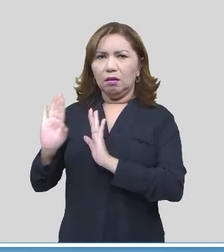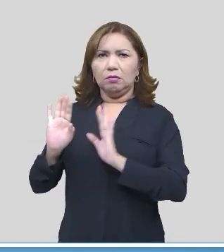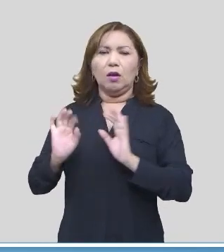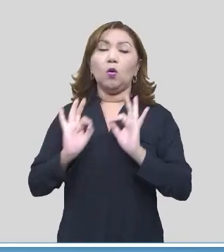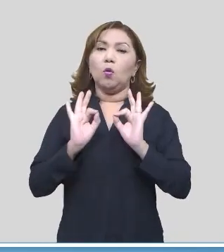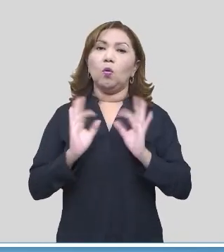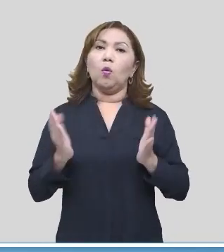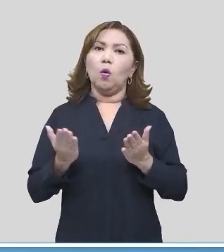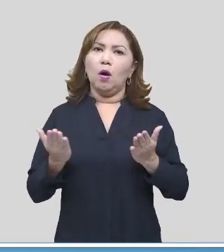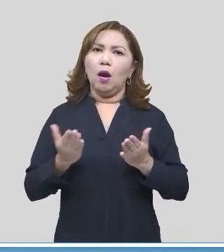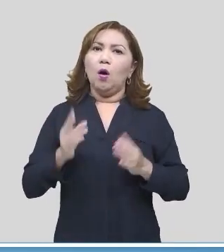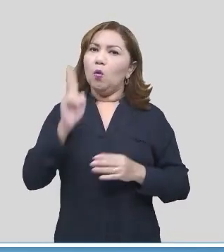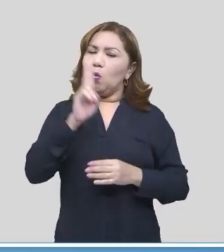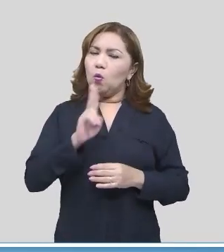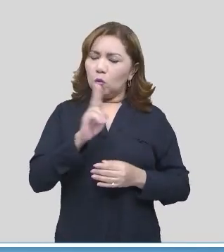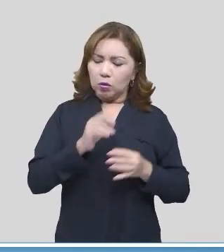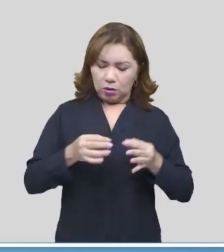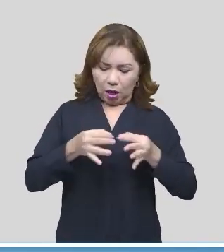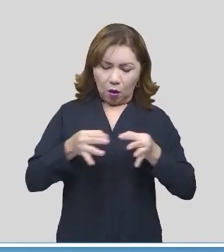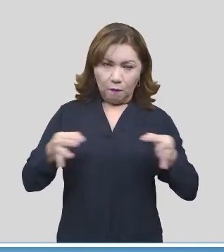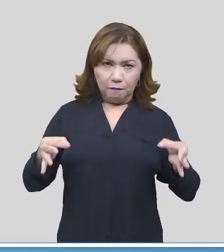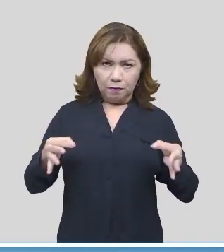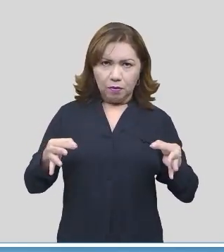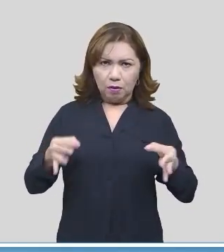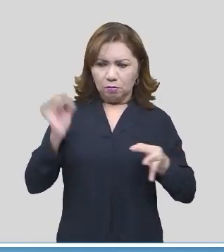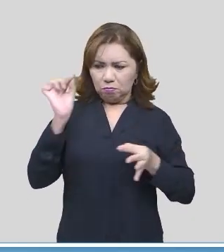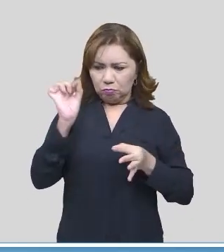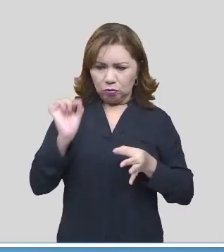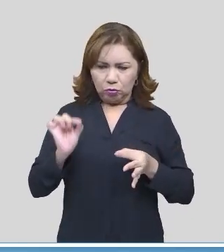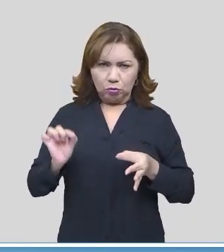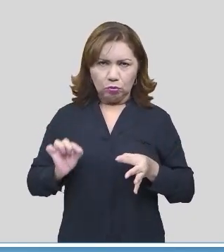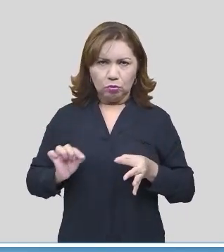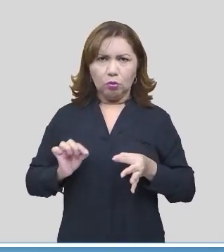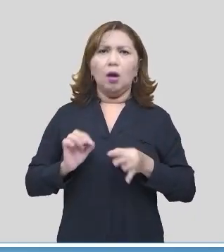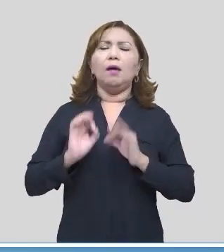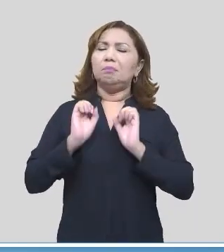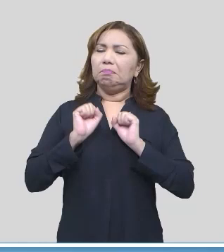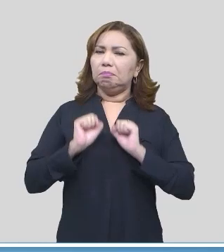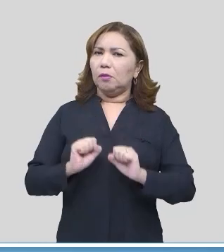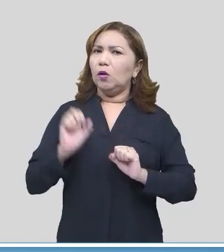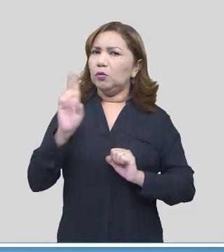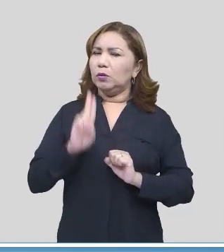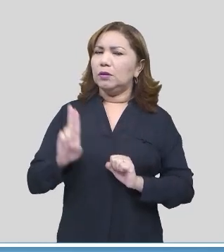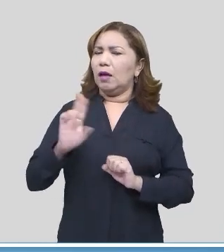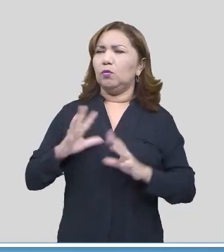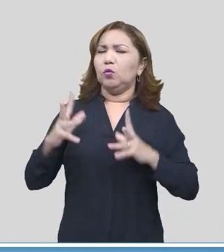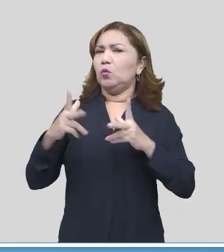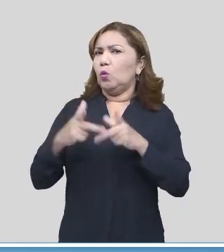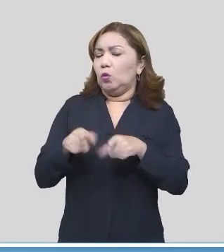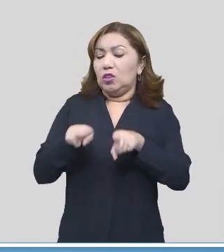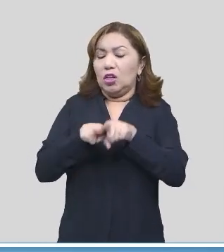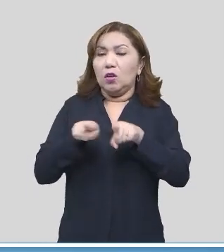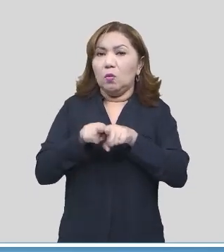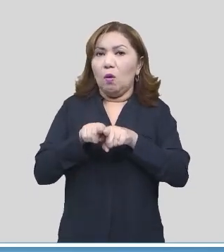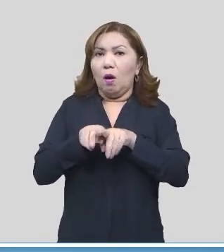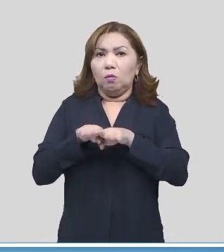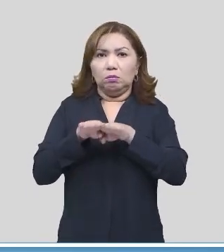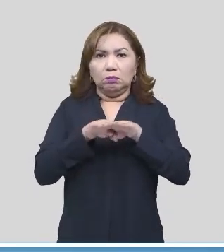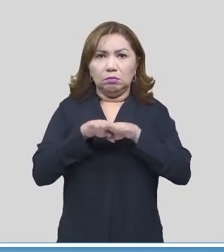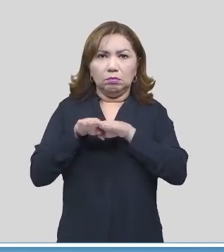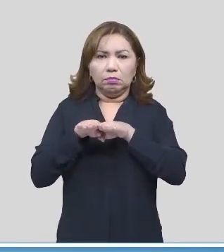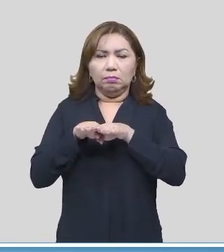se tornaram iguais para todos. As medidas se